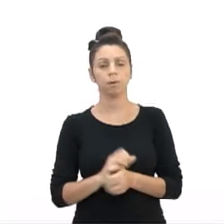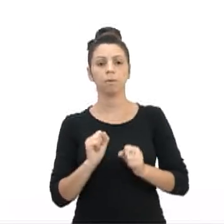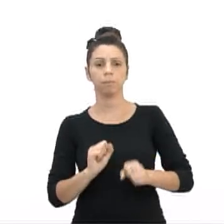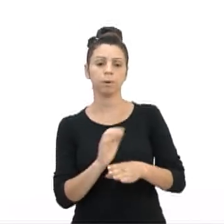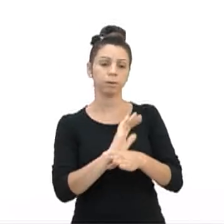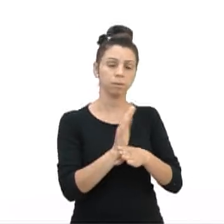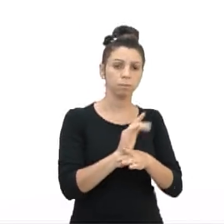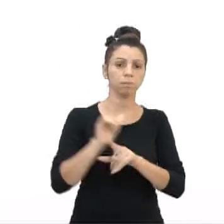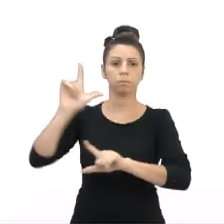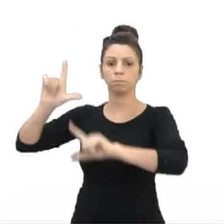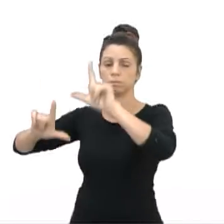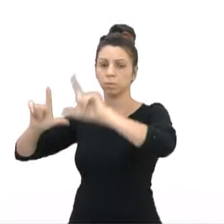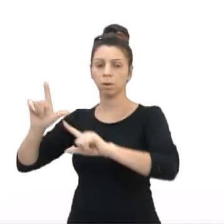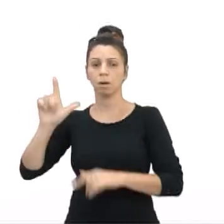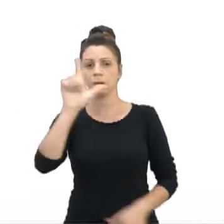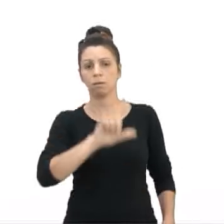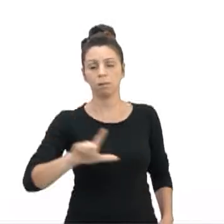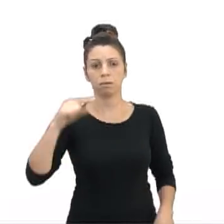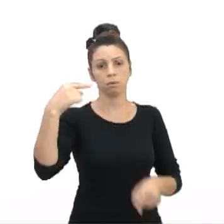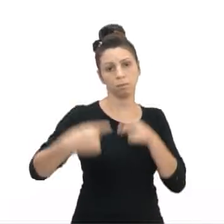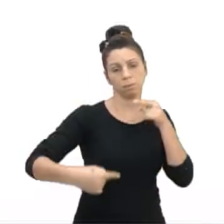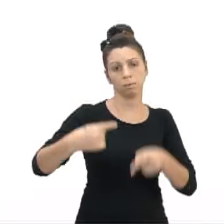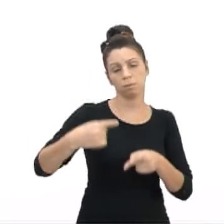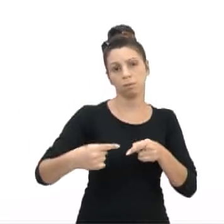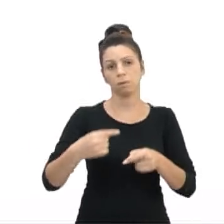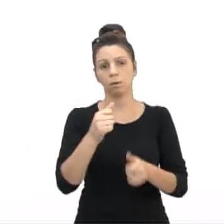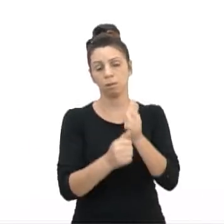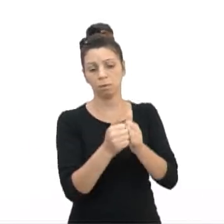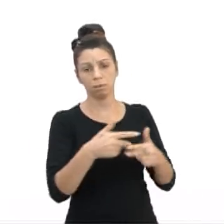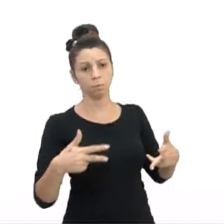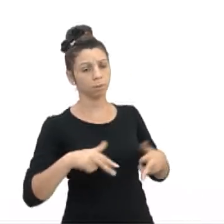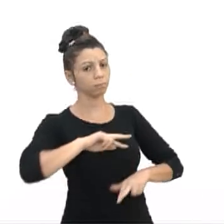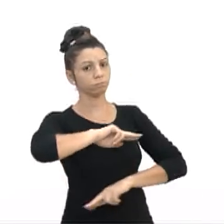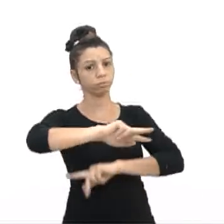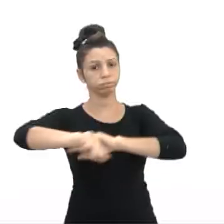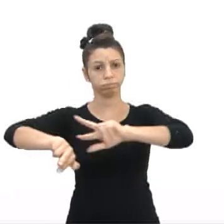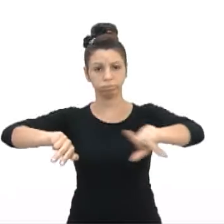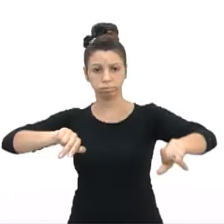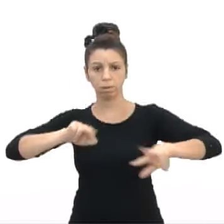cinema, TV, literatura, política, esportes e muito mais.